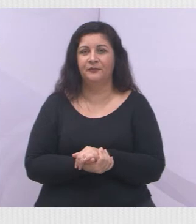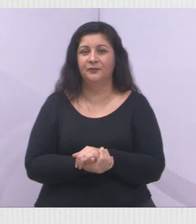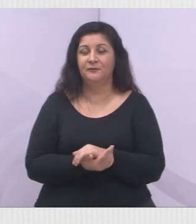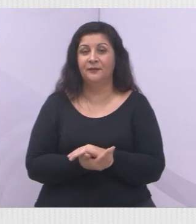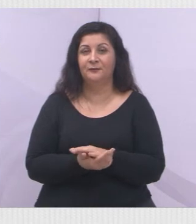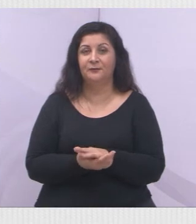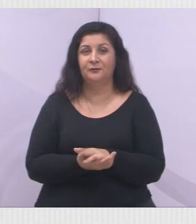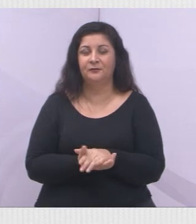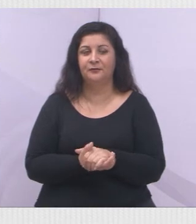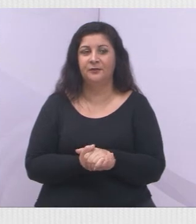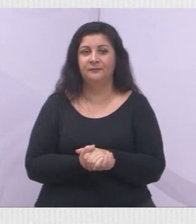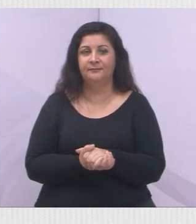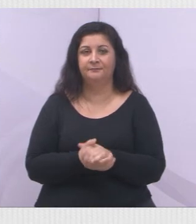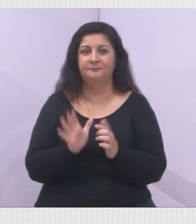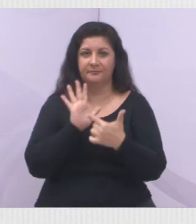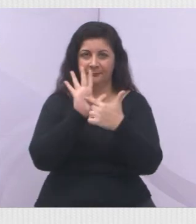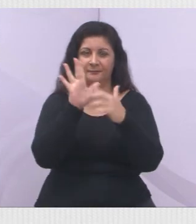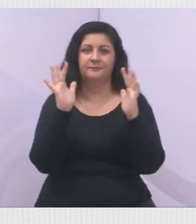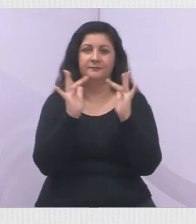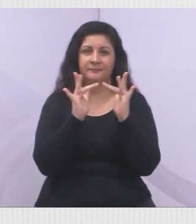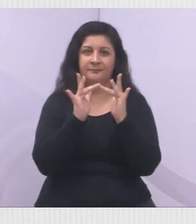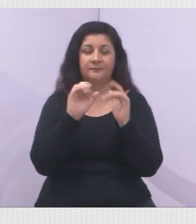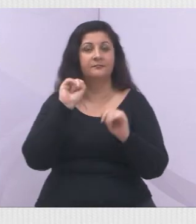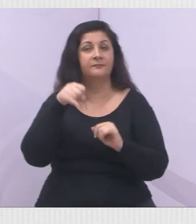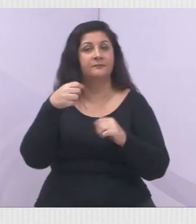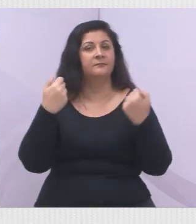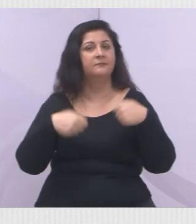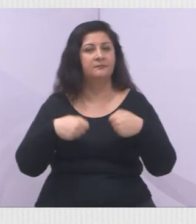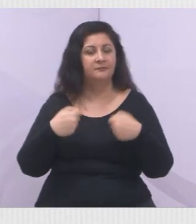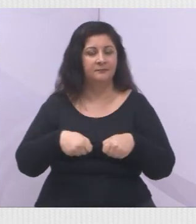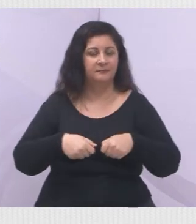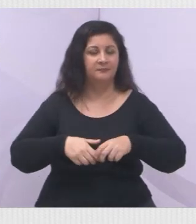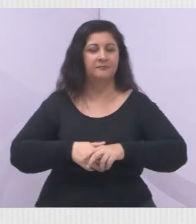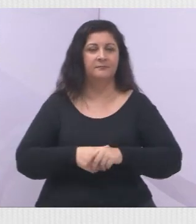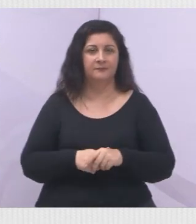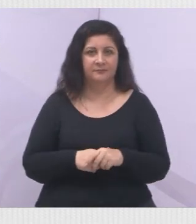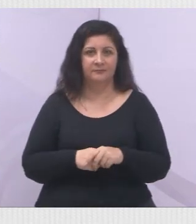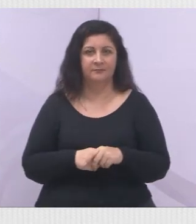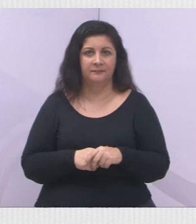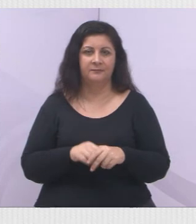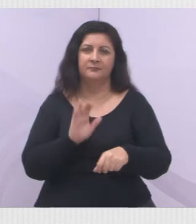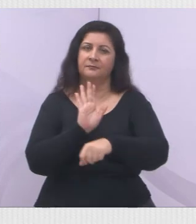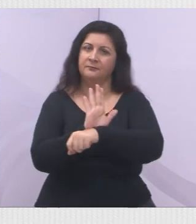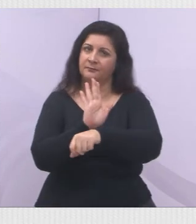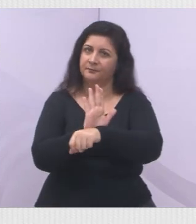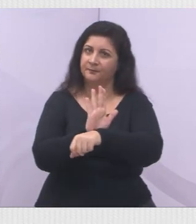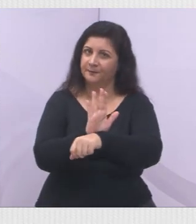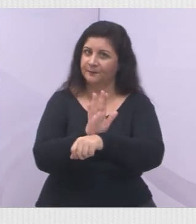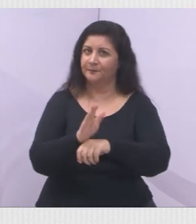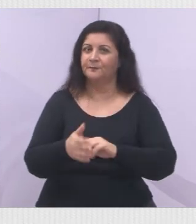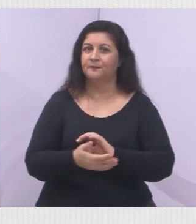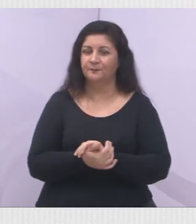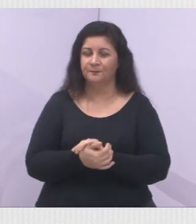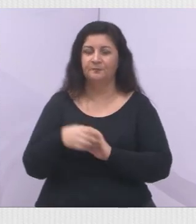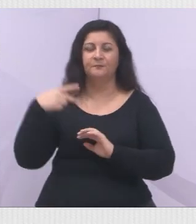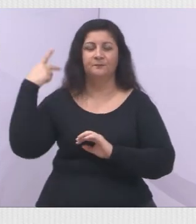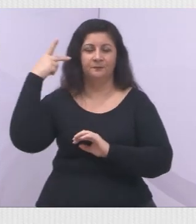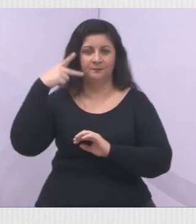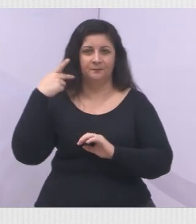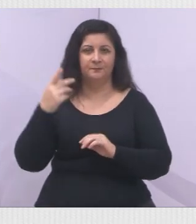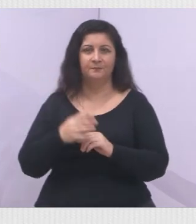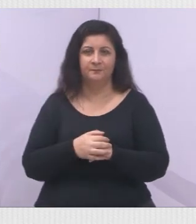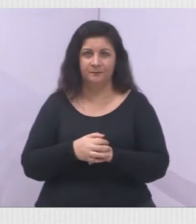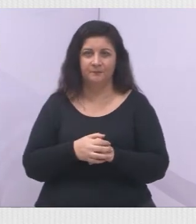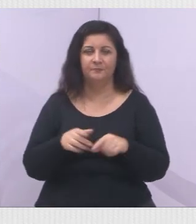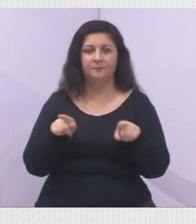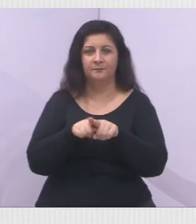Gabinete 7. Se alguém precisar do nosso suporte aí, como vereador, minha